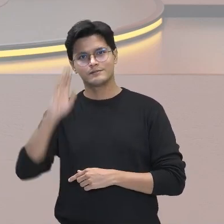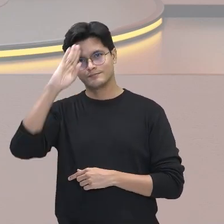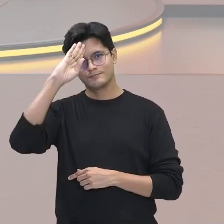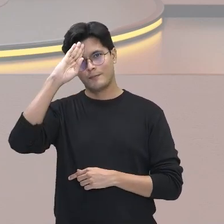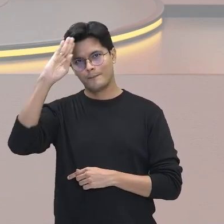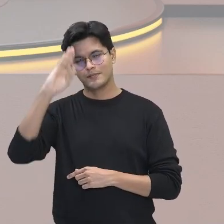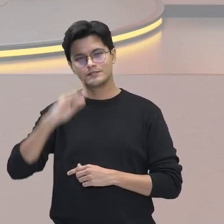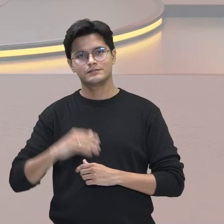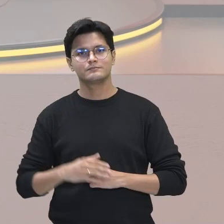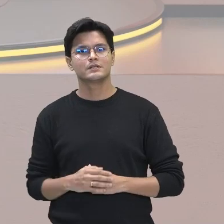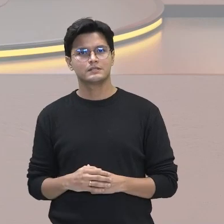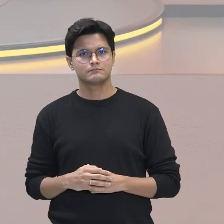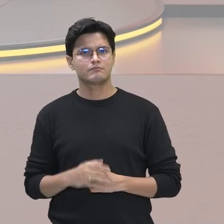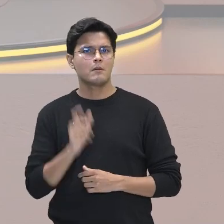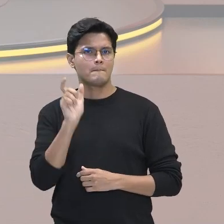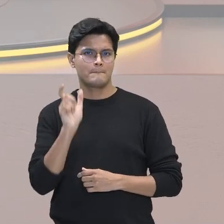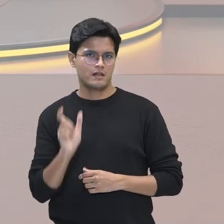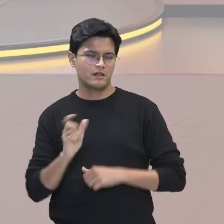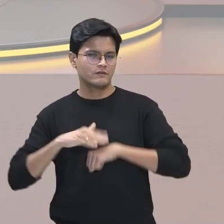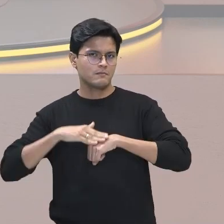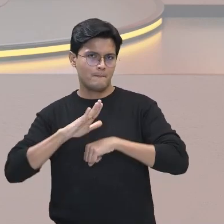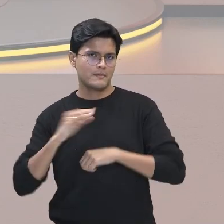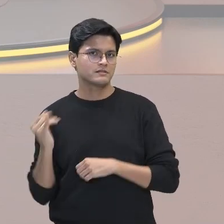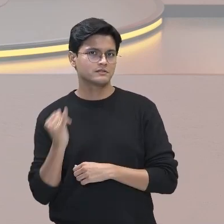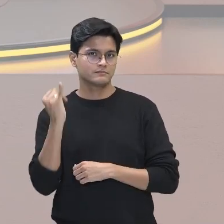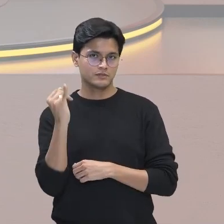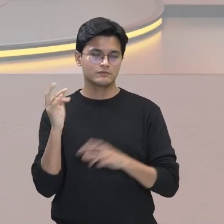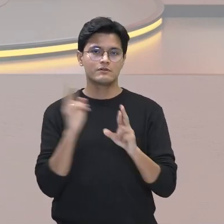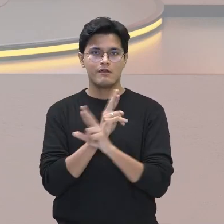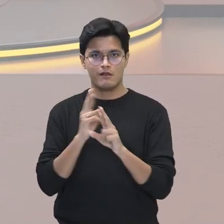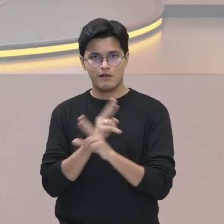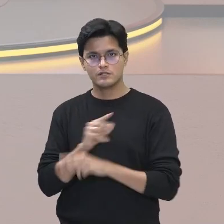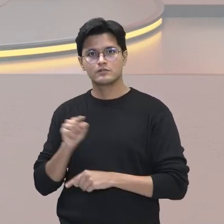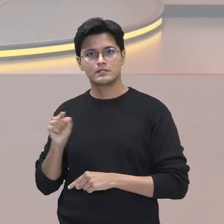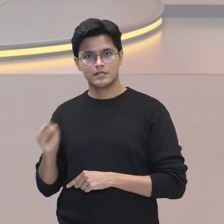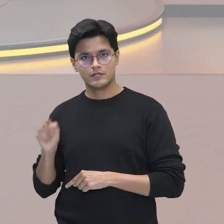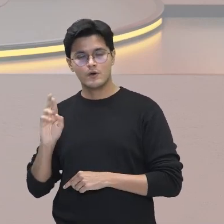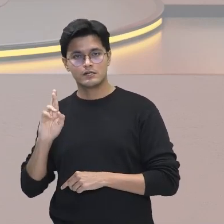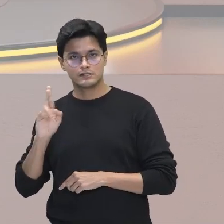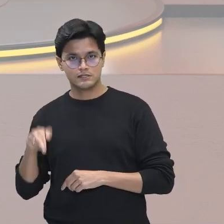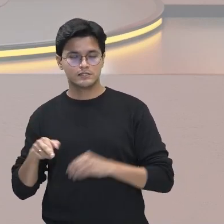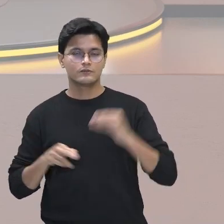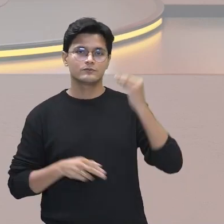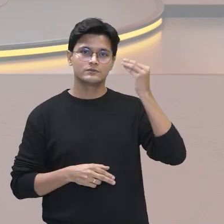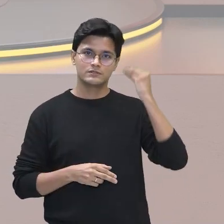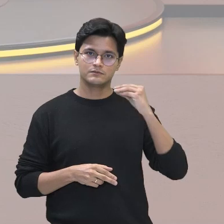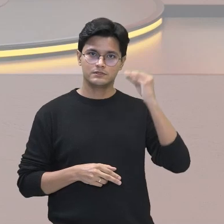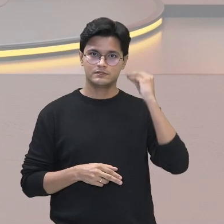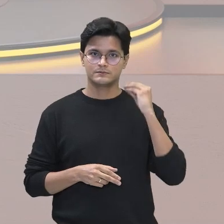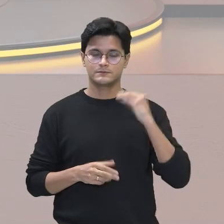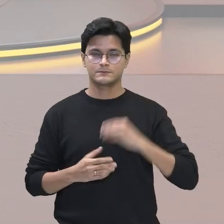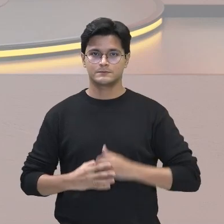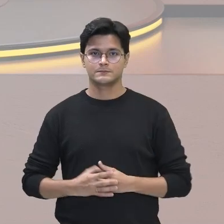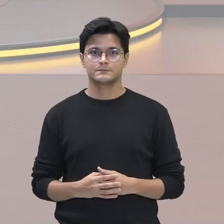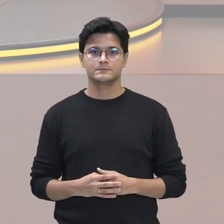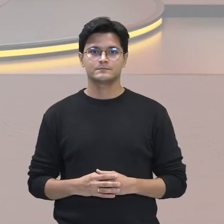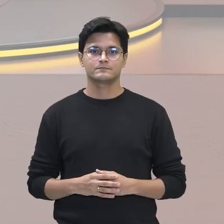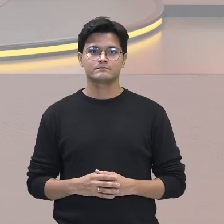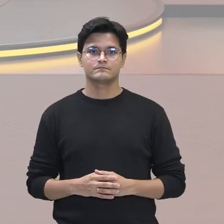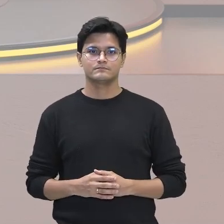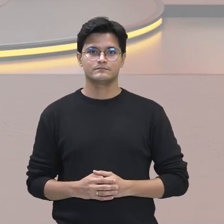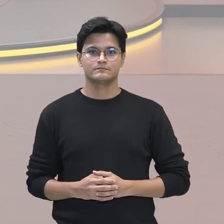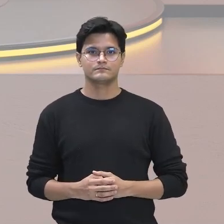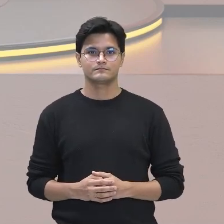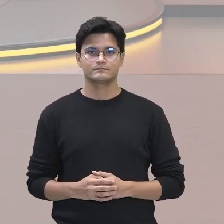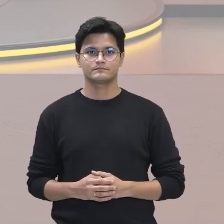palavras-chaves importantes aí dessas duas correntes filosóficas aí tão interessantes, né? Vamos lá, então? As palavras-chave estão aí,